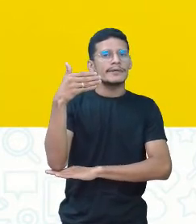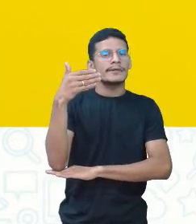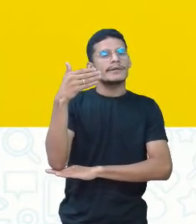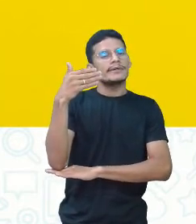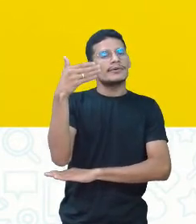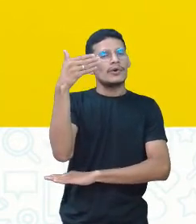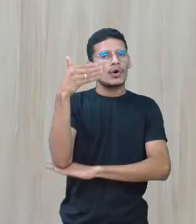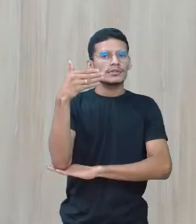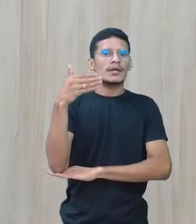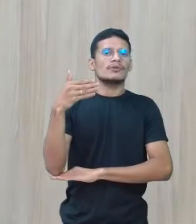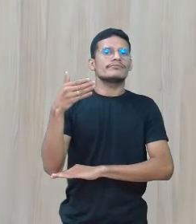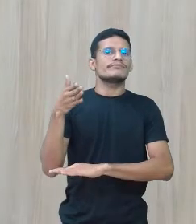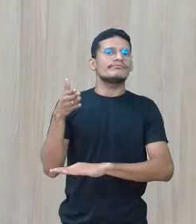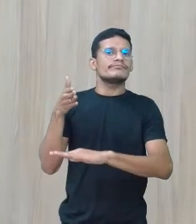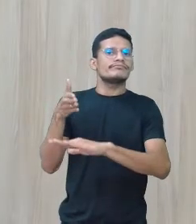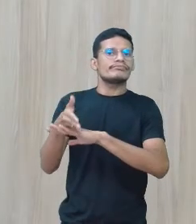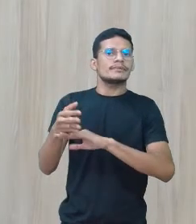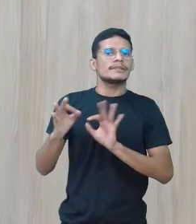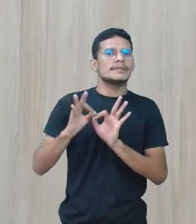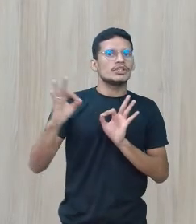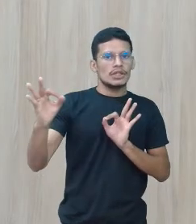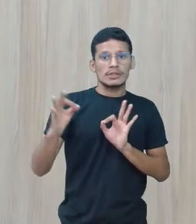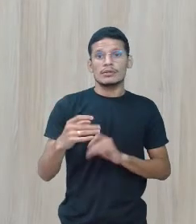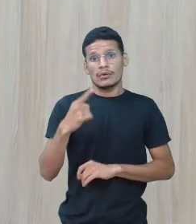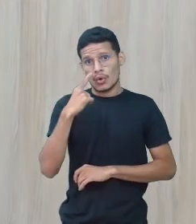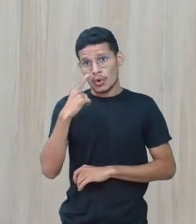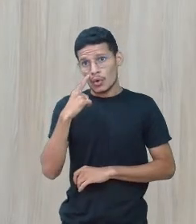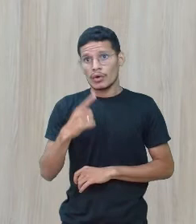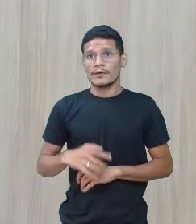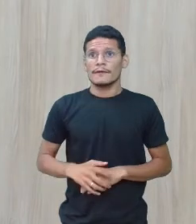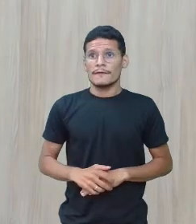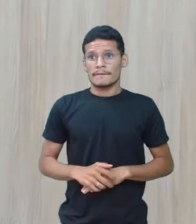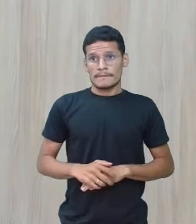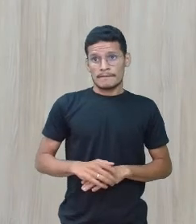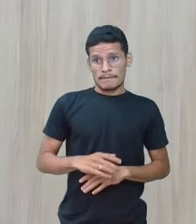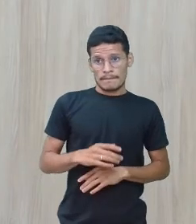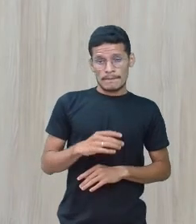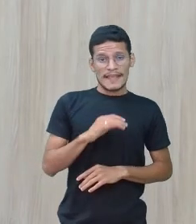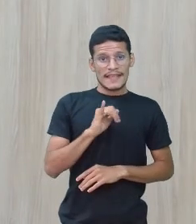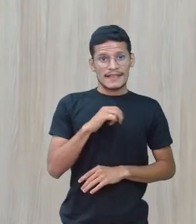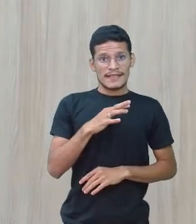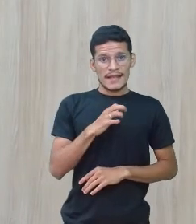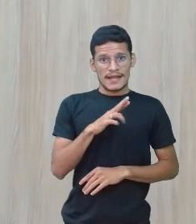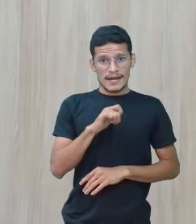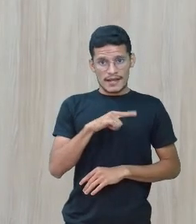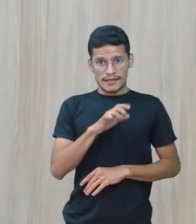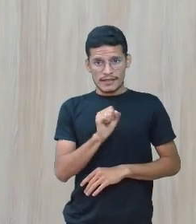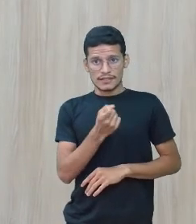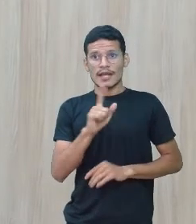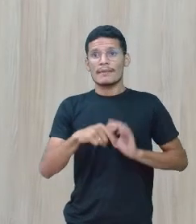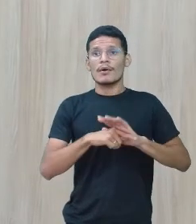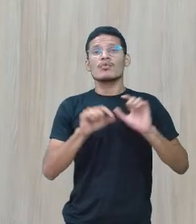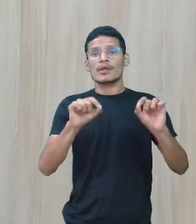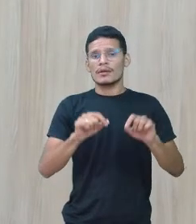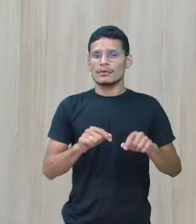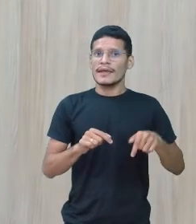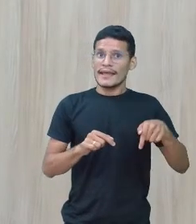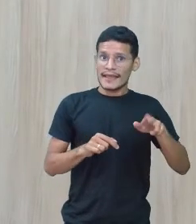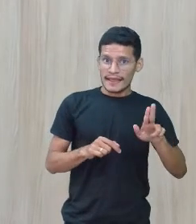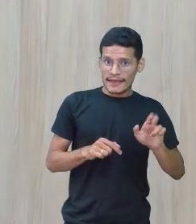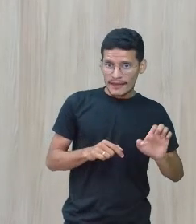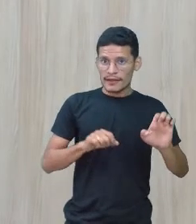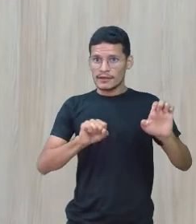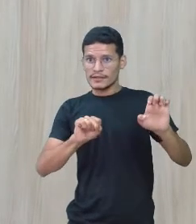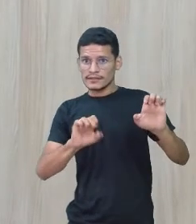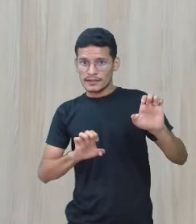se essa banda virá ao Brasil. Então, vejam, as integrantes, elas podem ser que e se. E elas são